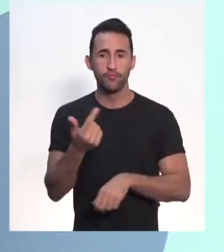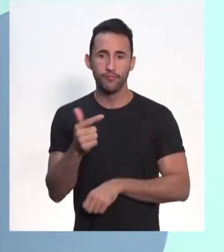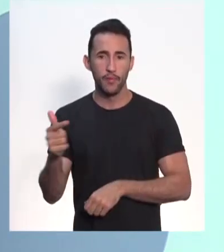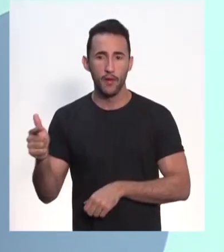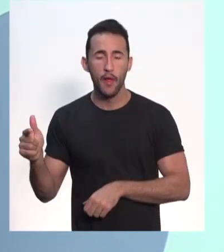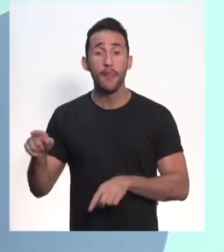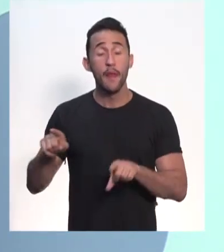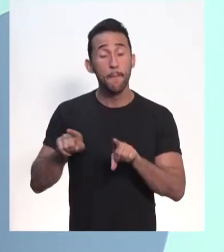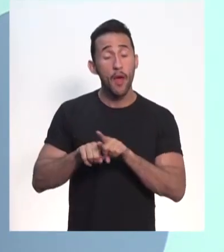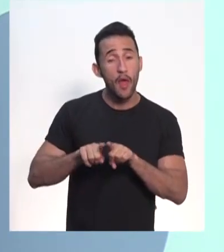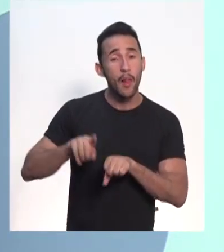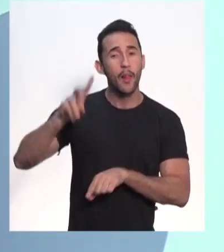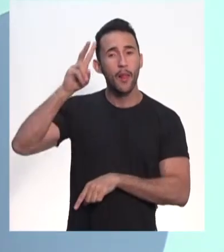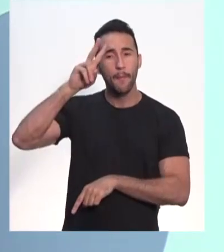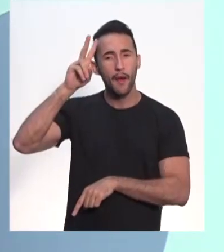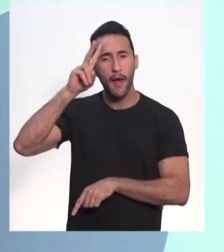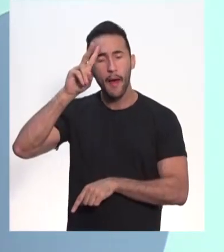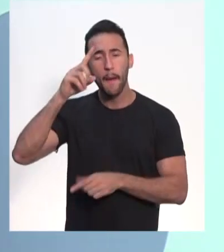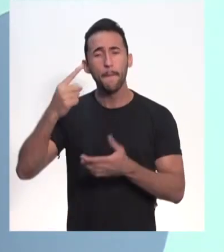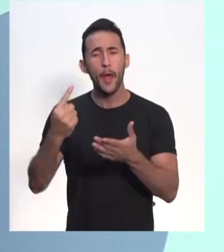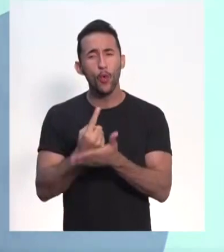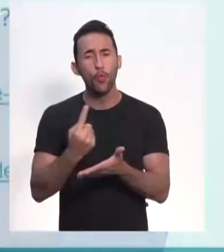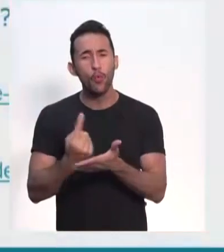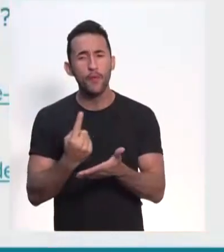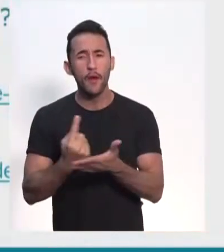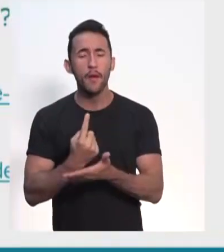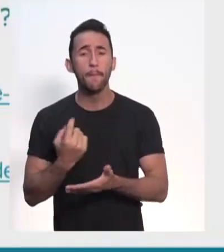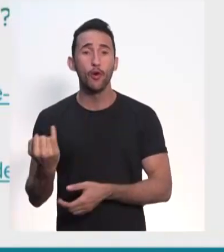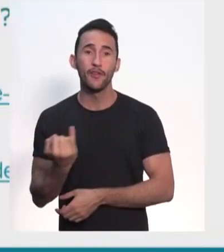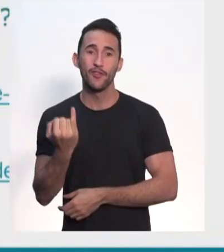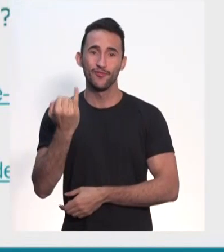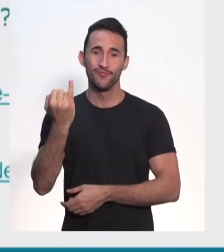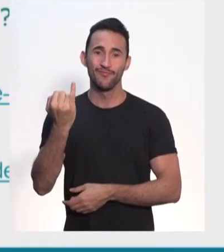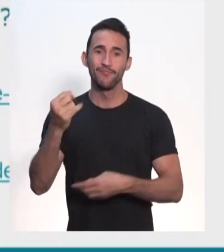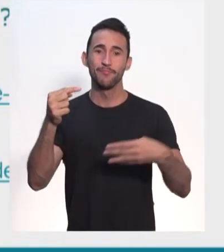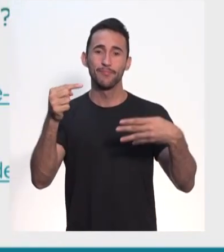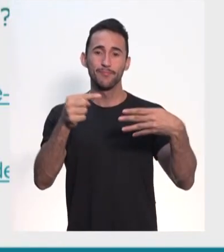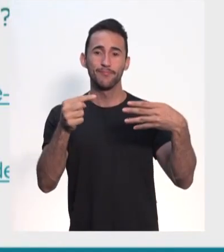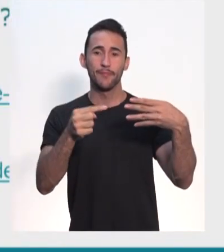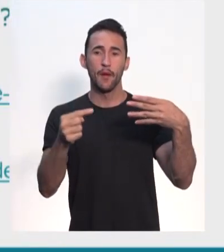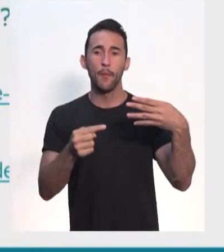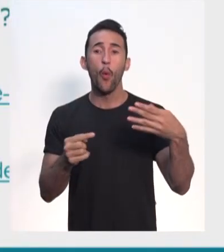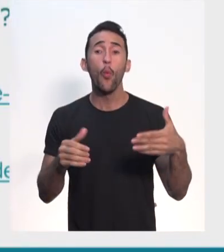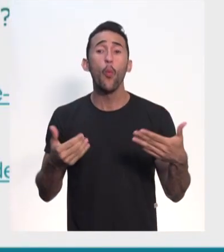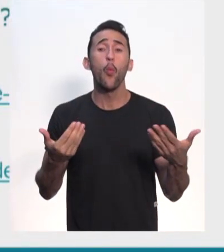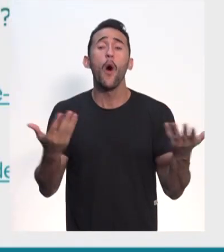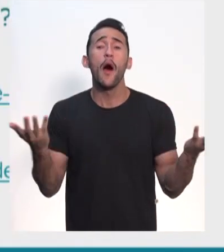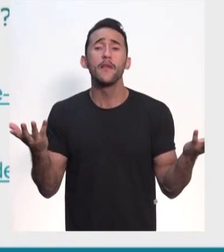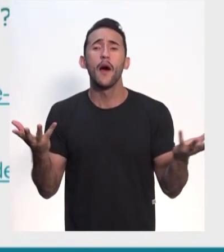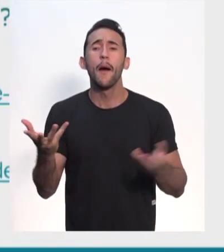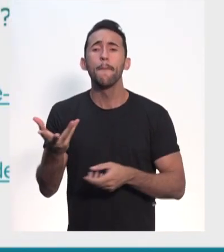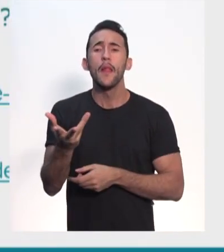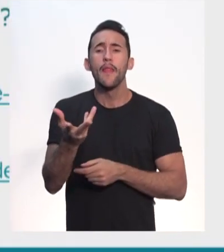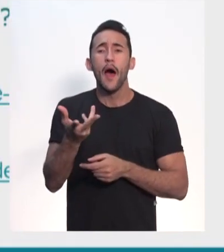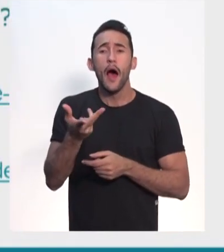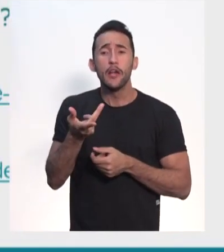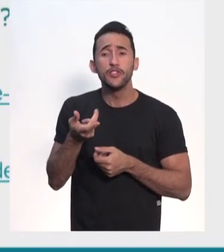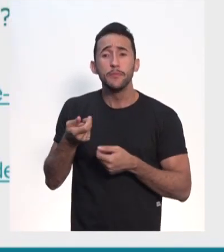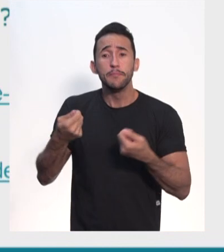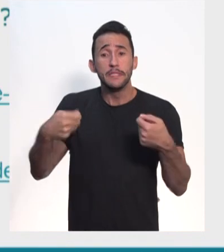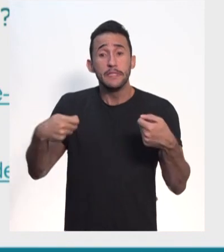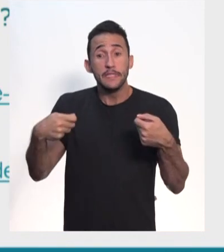na metade de março, mais ou menos. Então, cada professor vai olhar para essa caminhada que fez ao longo